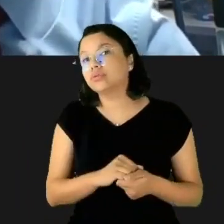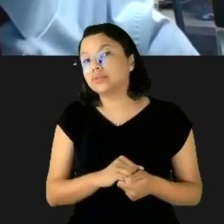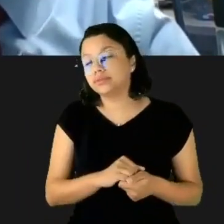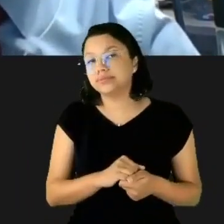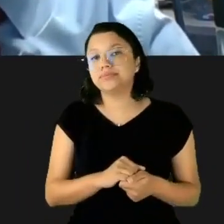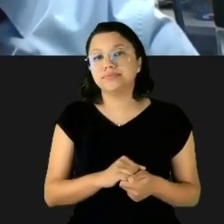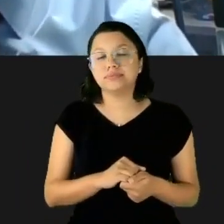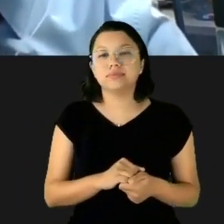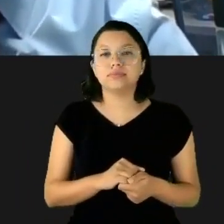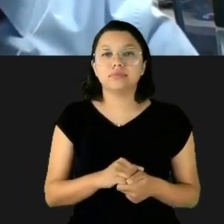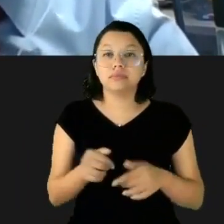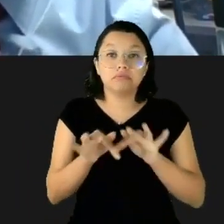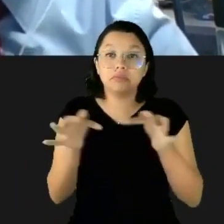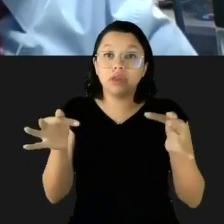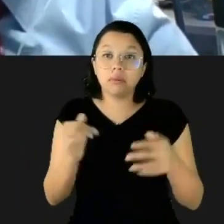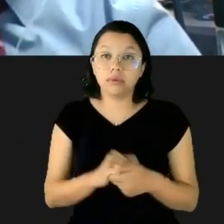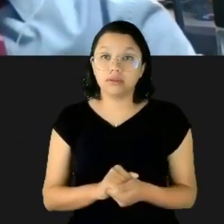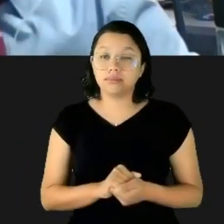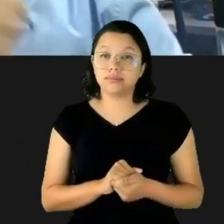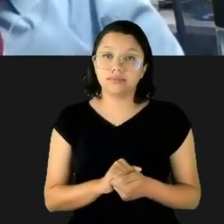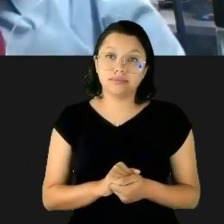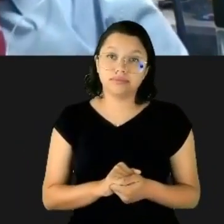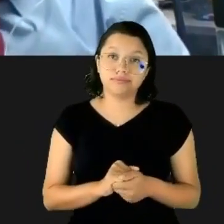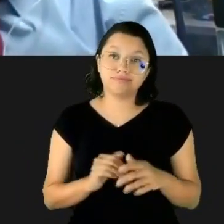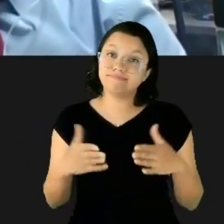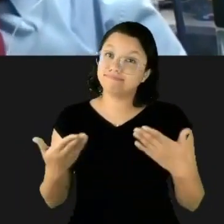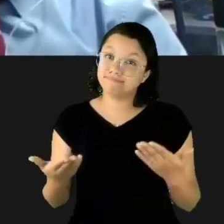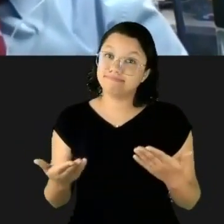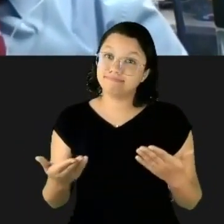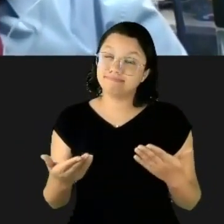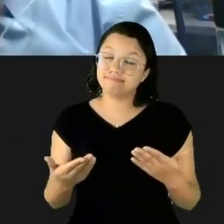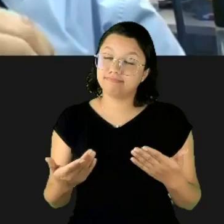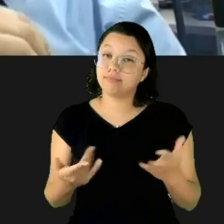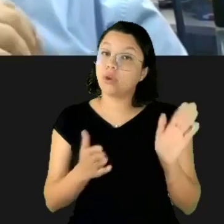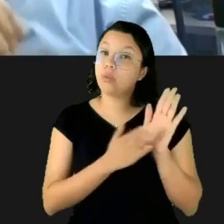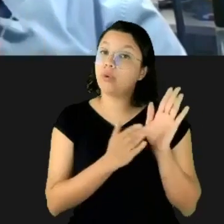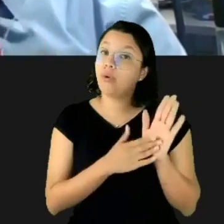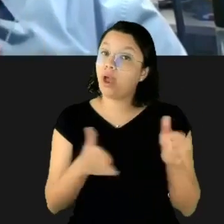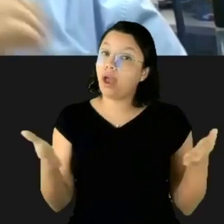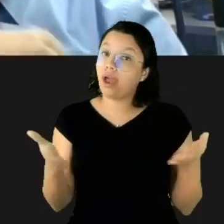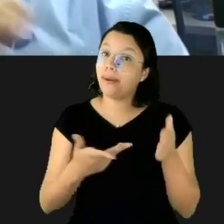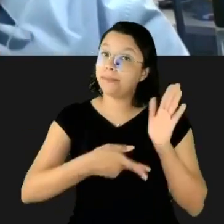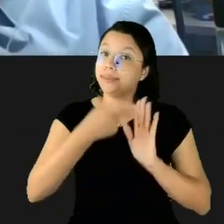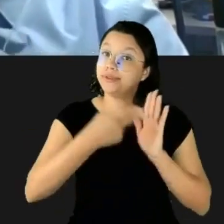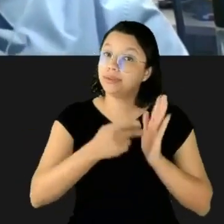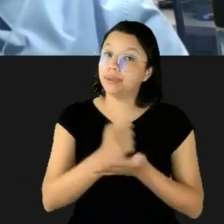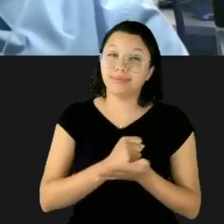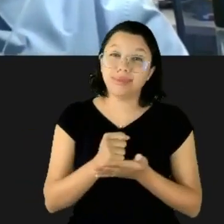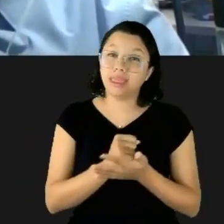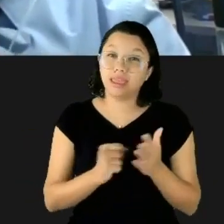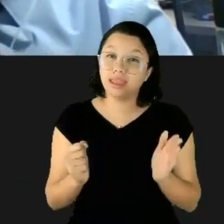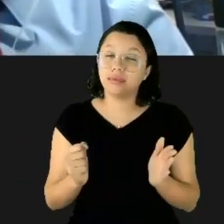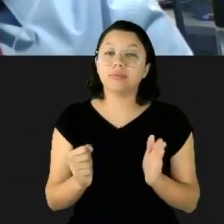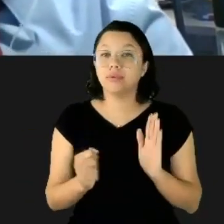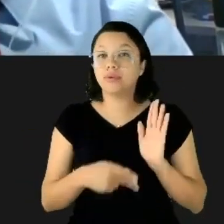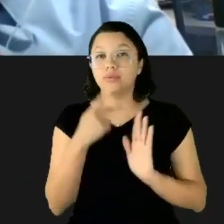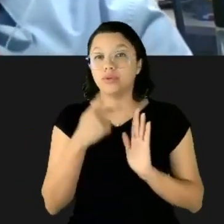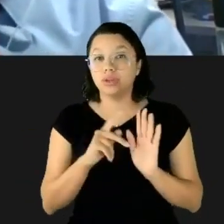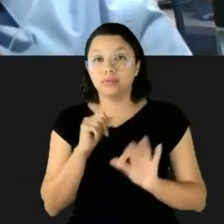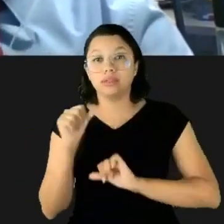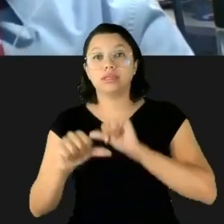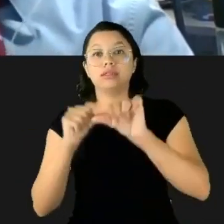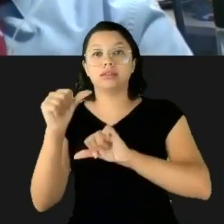Coisas simples. Então, se propõe aqui um planejamento mínimo, projeto para que vire um